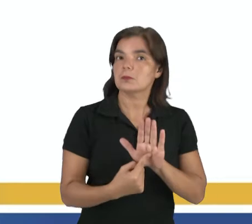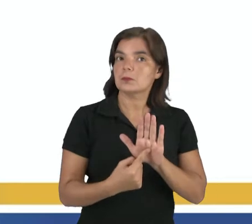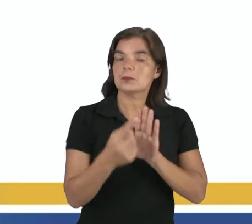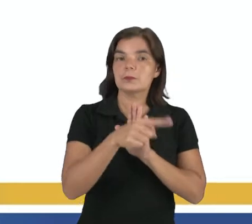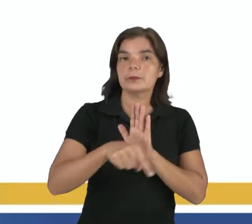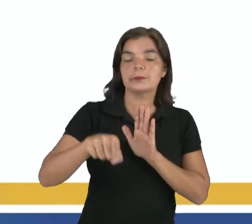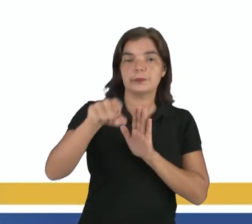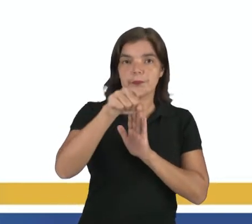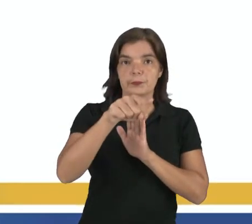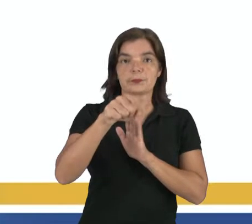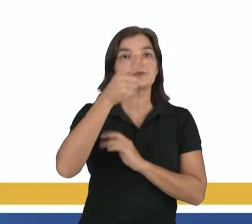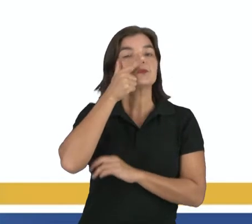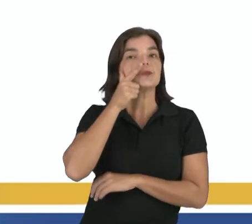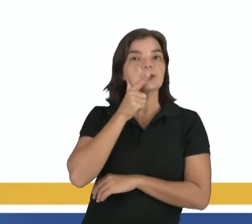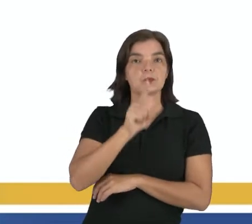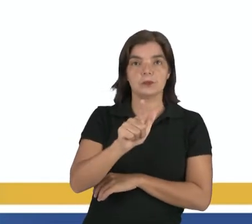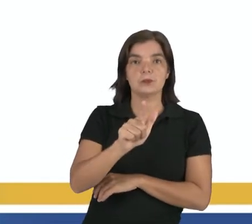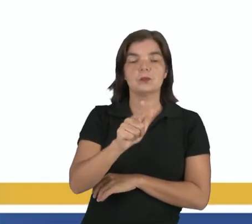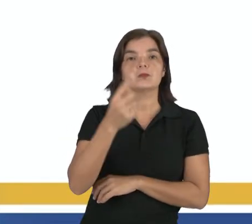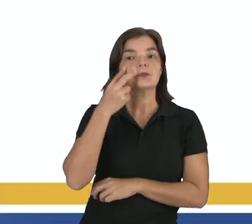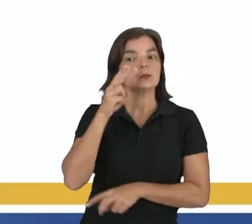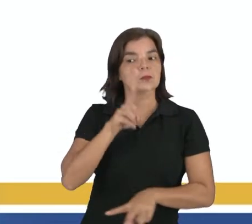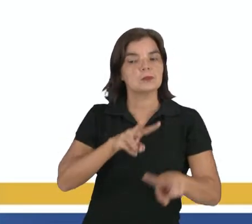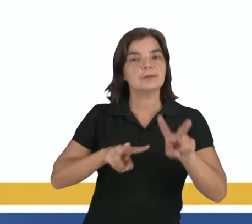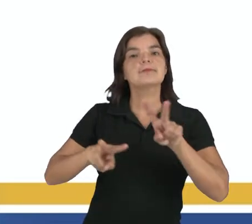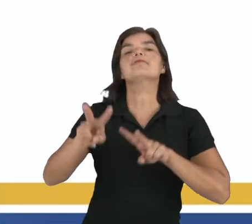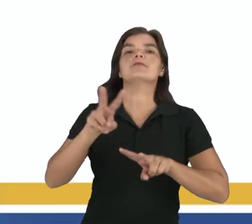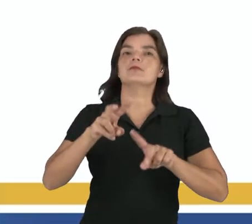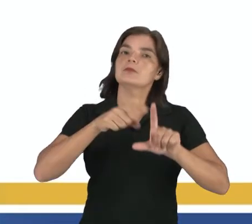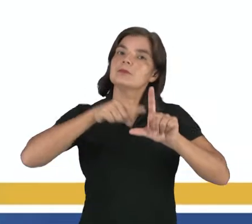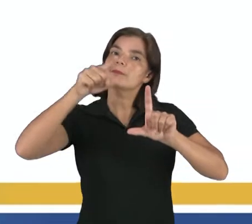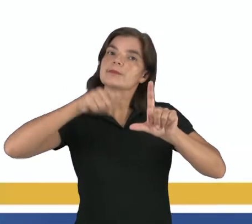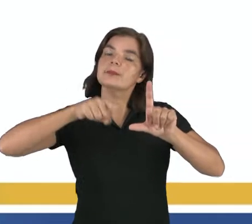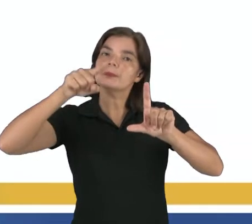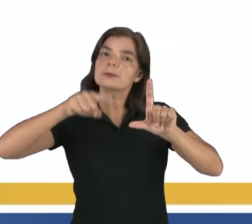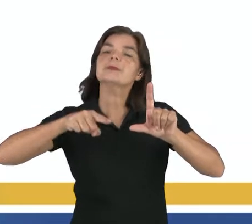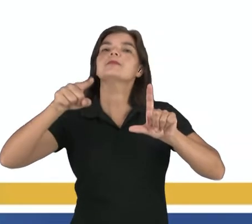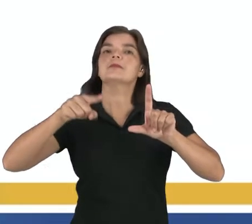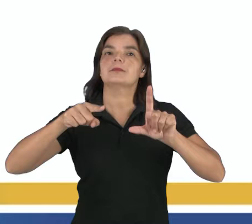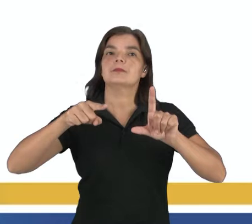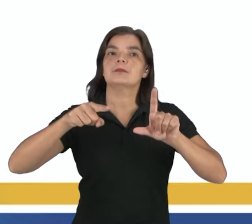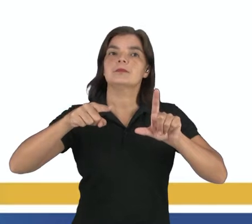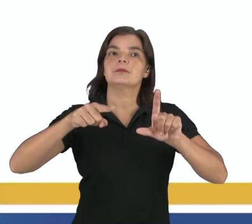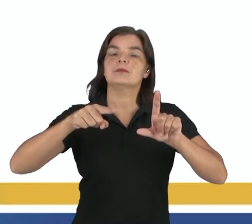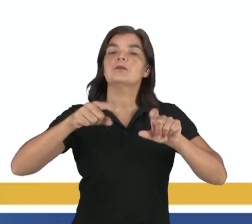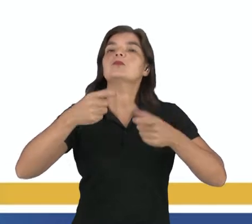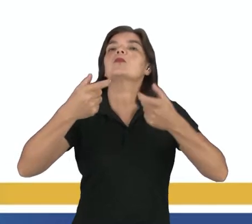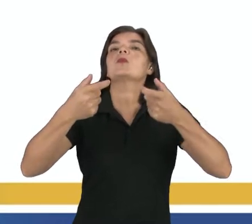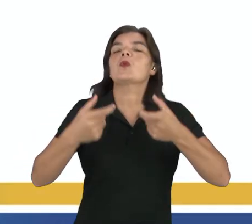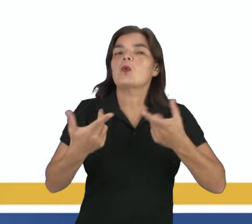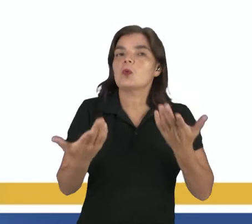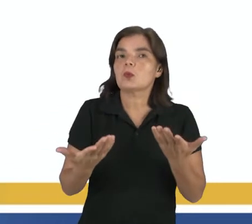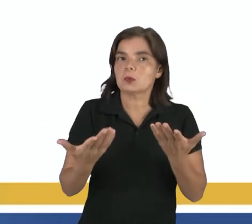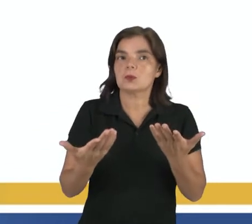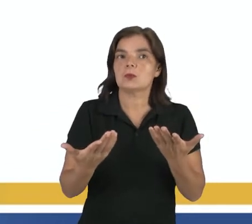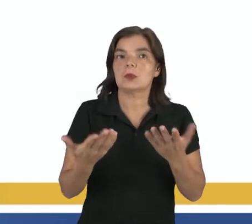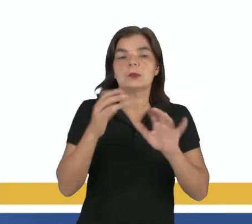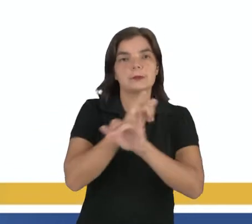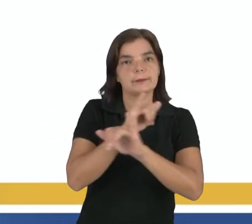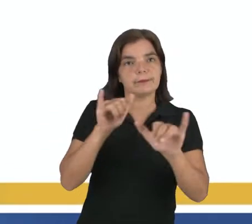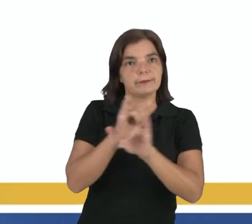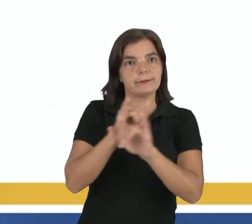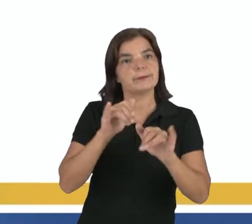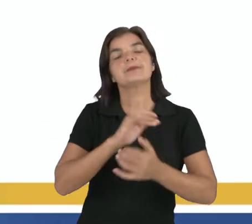indicadores para que você consiga visualizar graficamente, né, a posição do